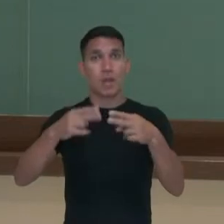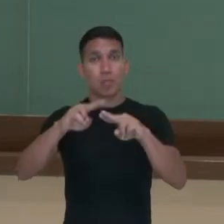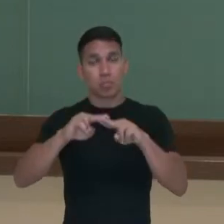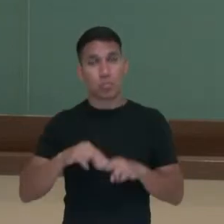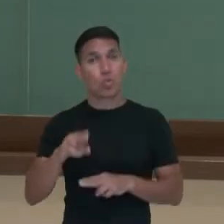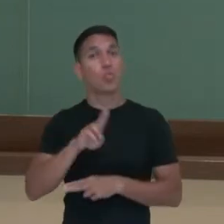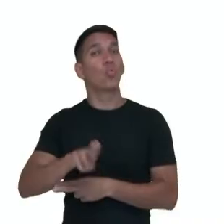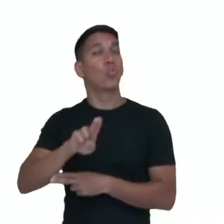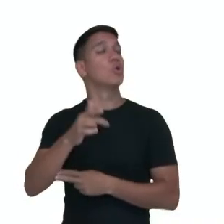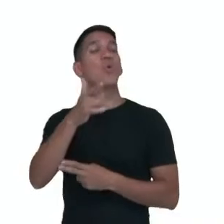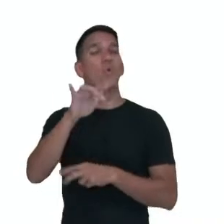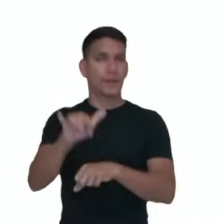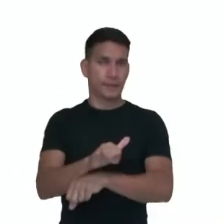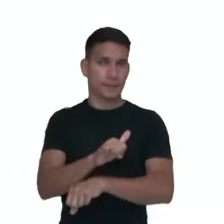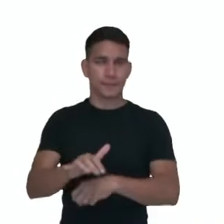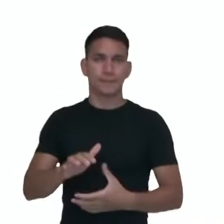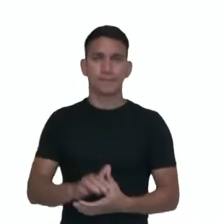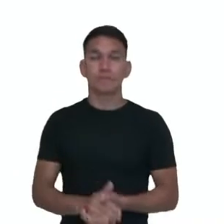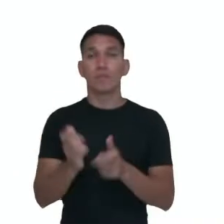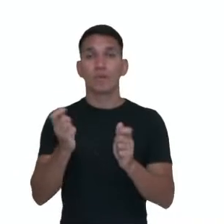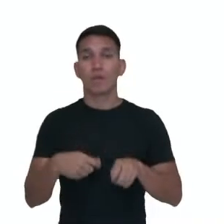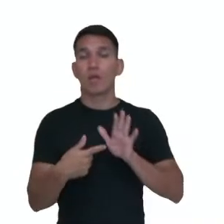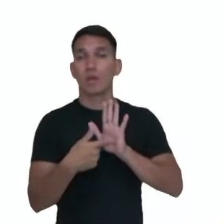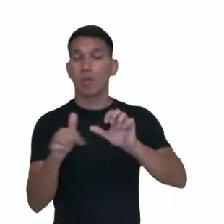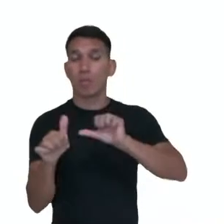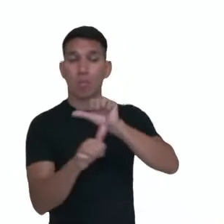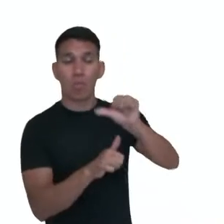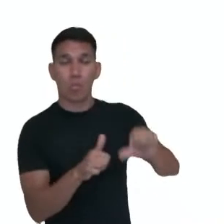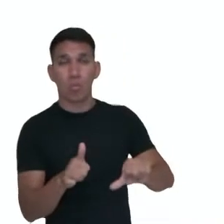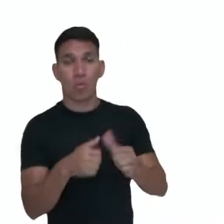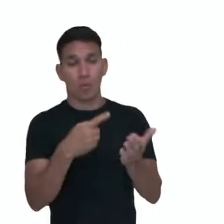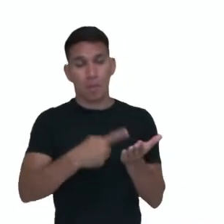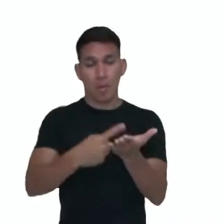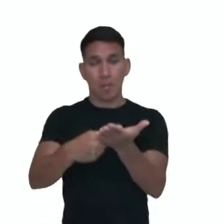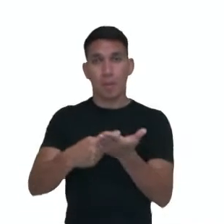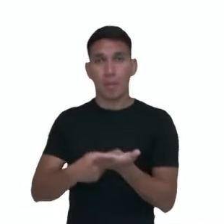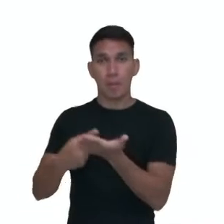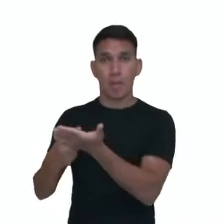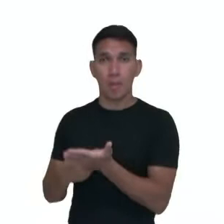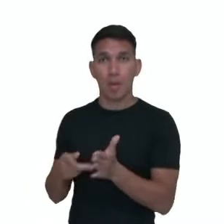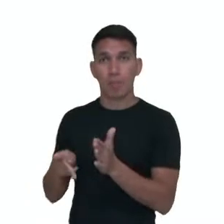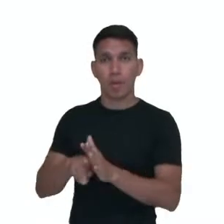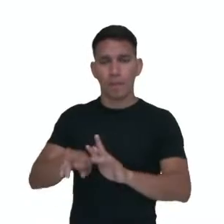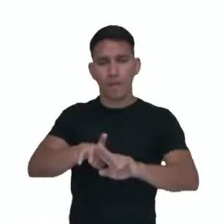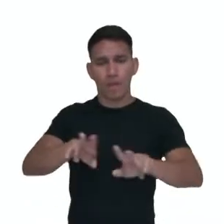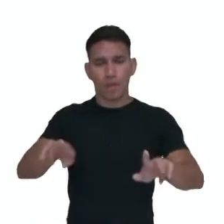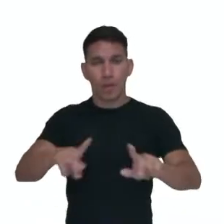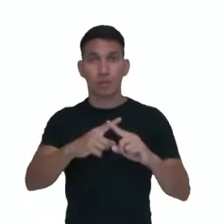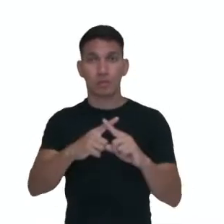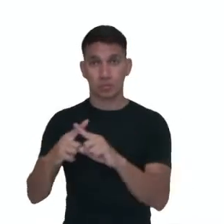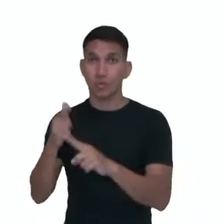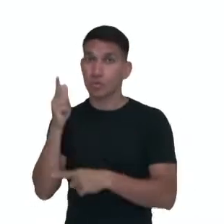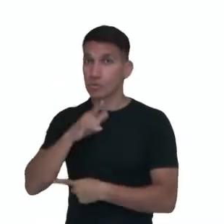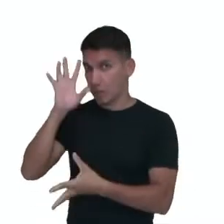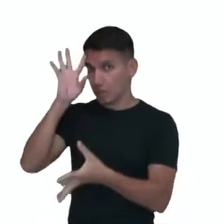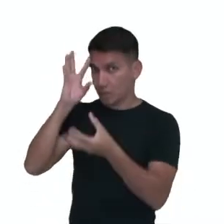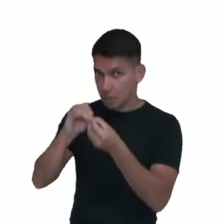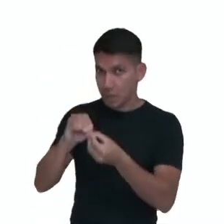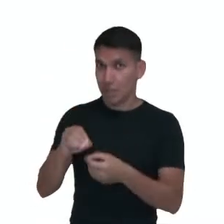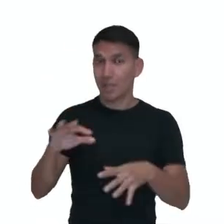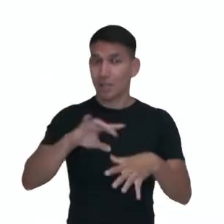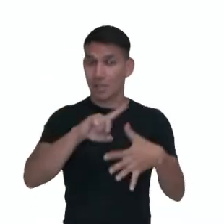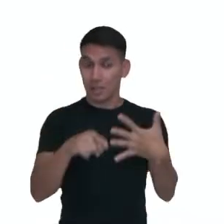outro requisito aqui, Para transformar a unidade de massa em seus múltiplos, devemos entender que as 7 unidades